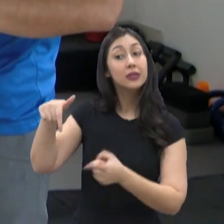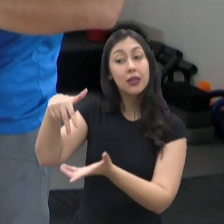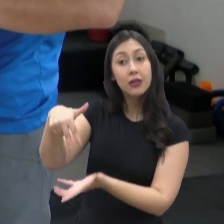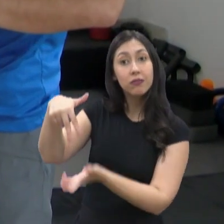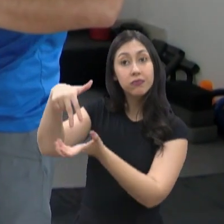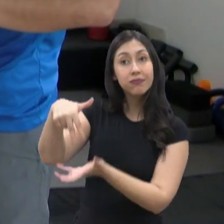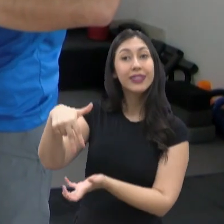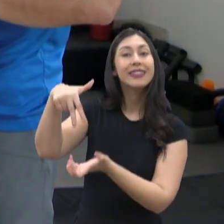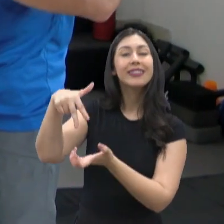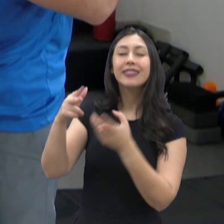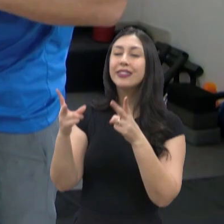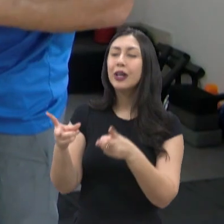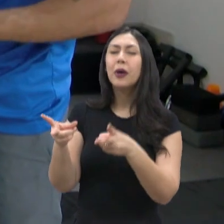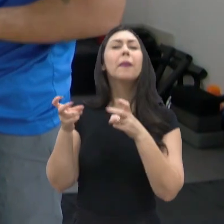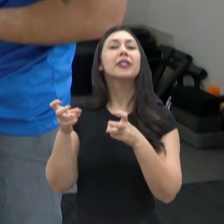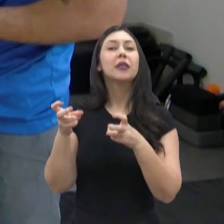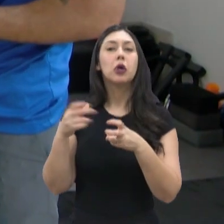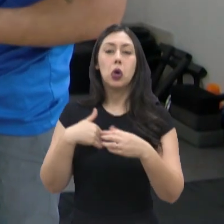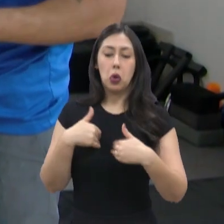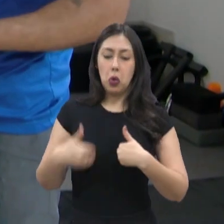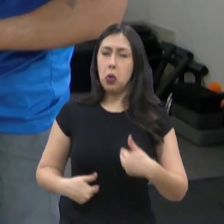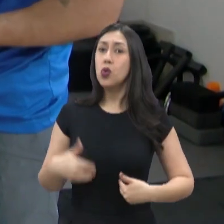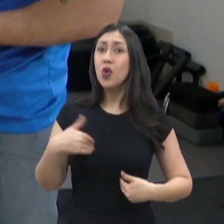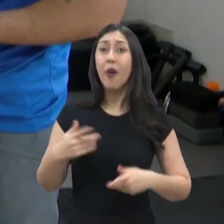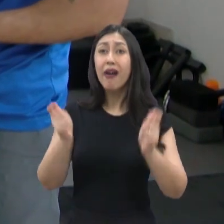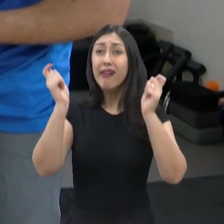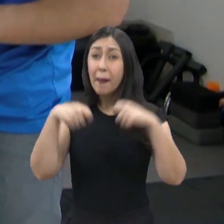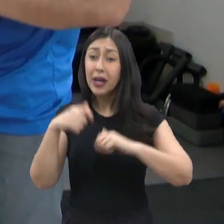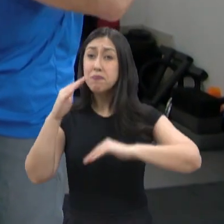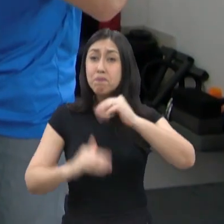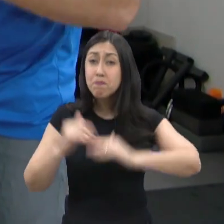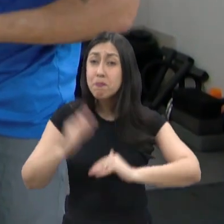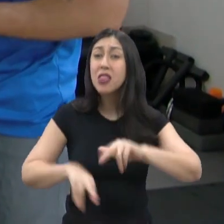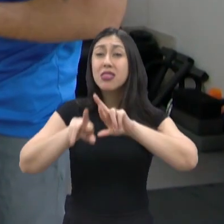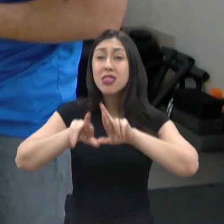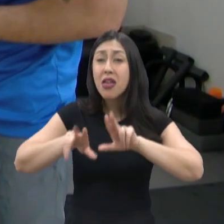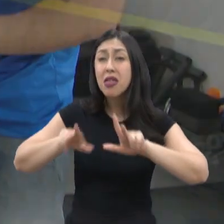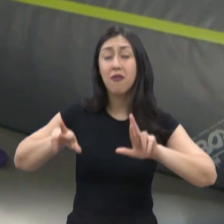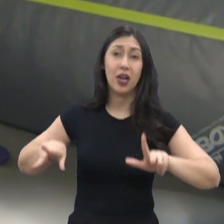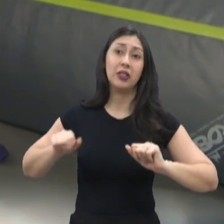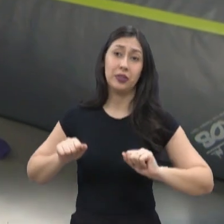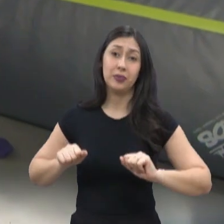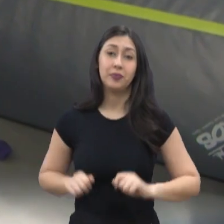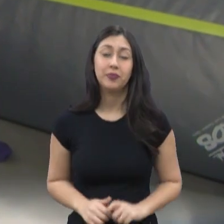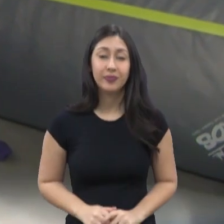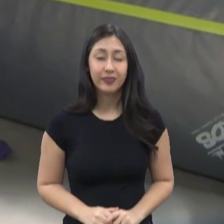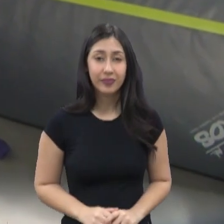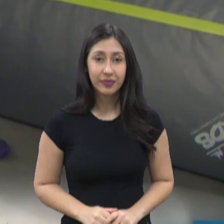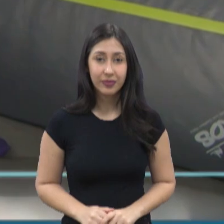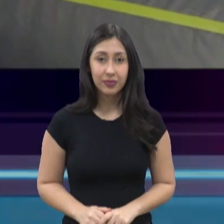a gente enxerga que você vai ter um corpo mais funcional. Então você vai trabalhar o seu corpo de uma maneira global.